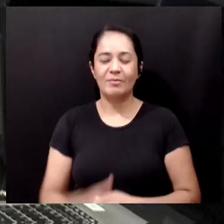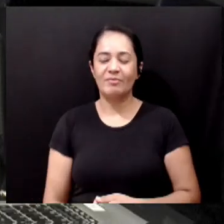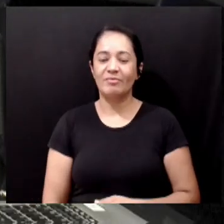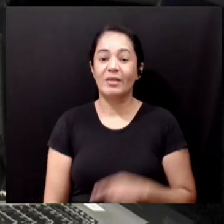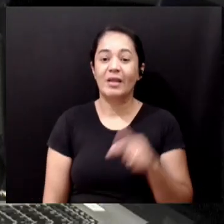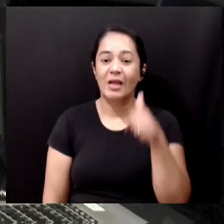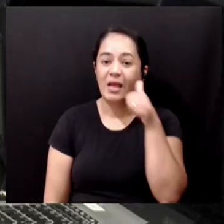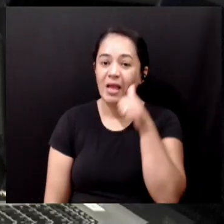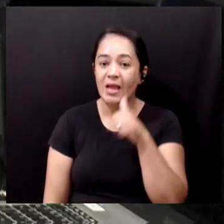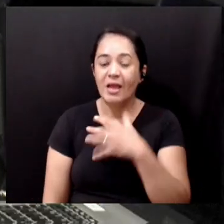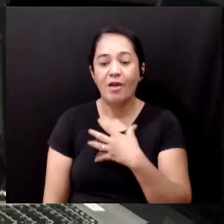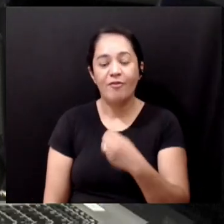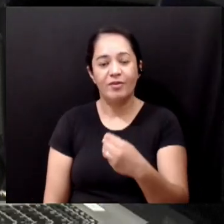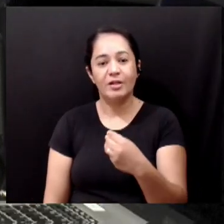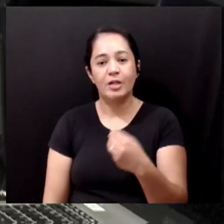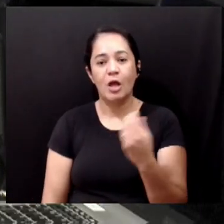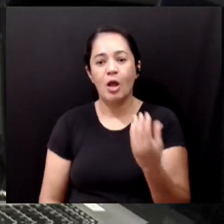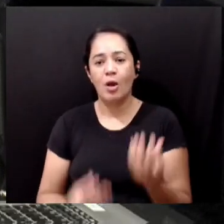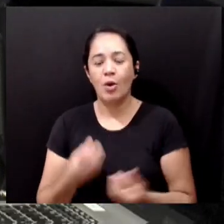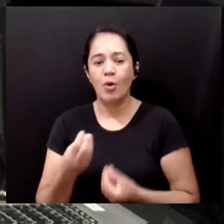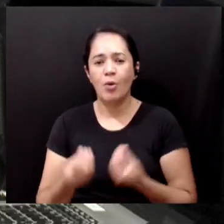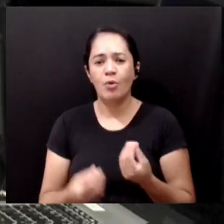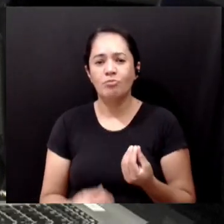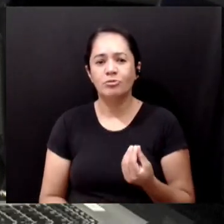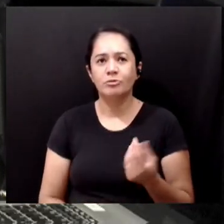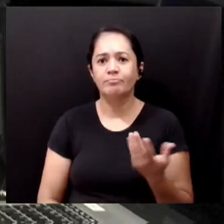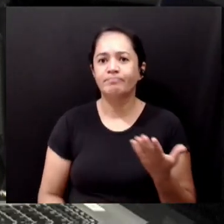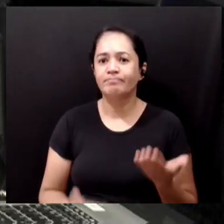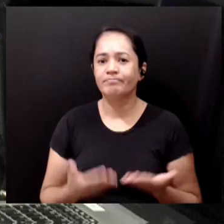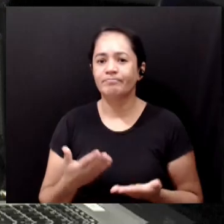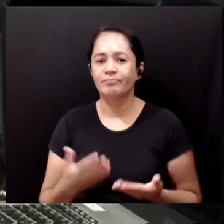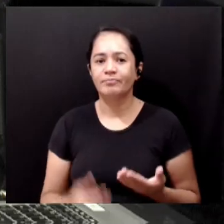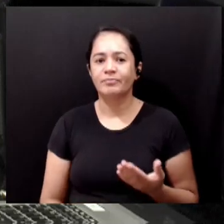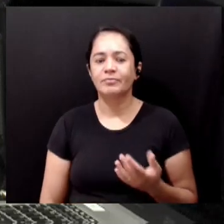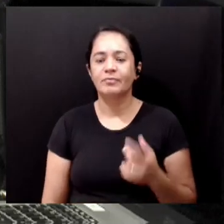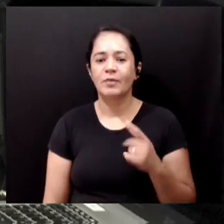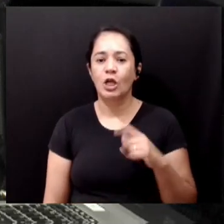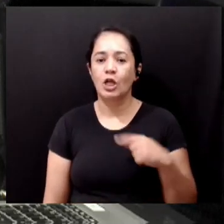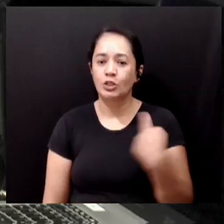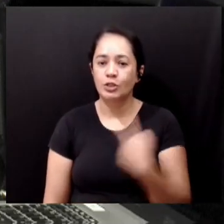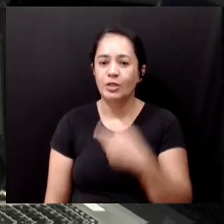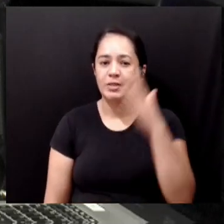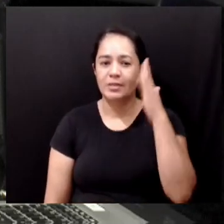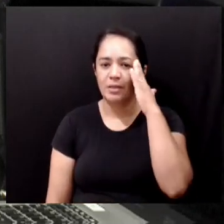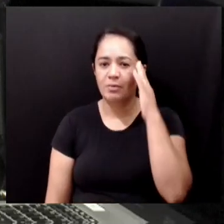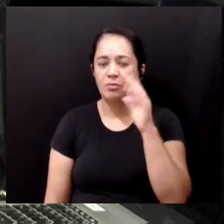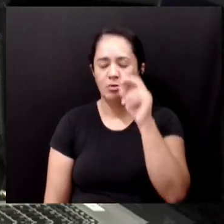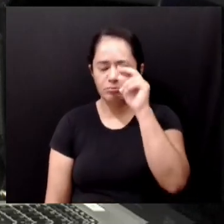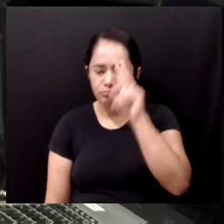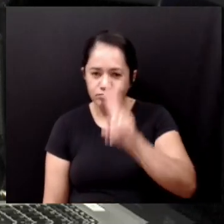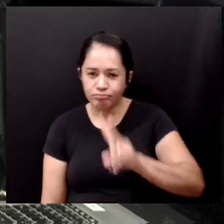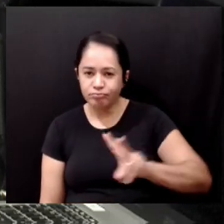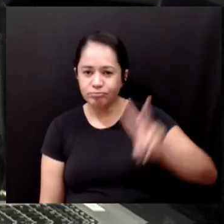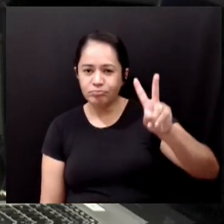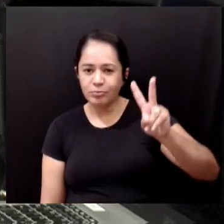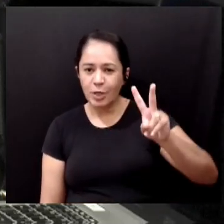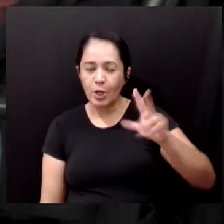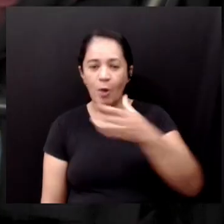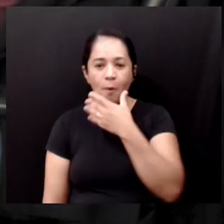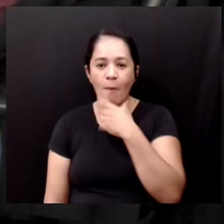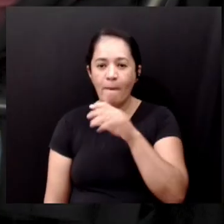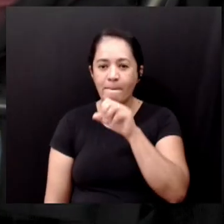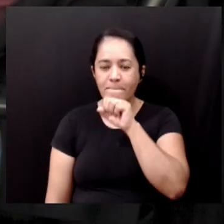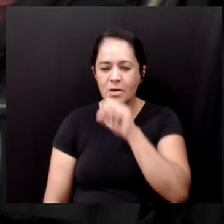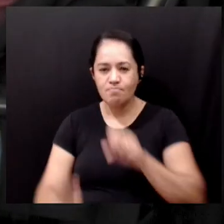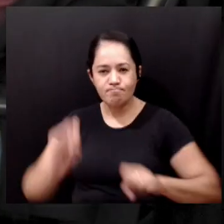vocês mantêm essa questão a gente sempre tem uma visão do pai super-herói, né? Você acha que a Sofia tem essa visão de